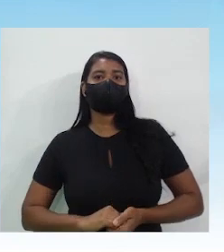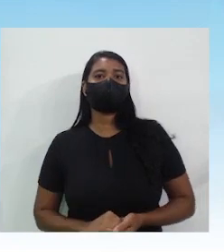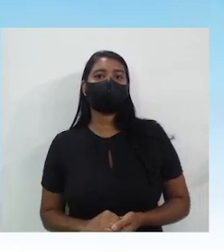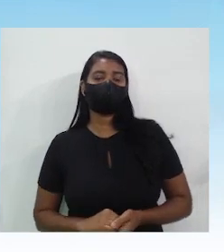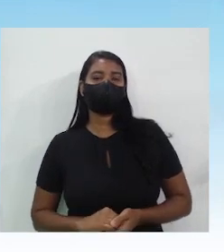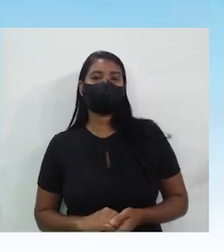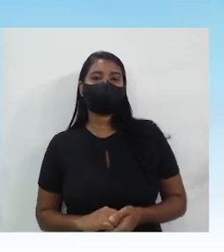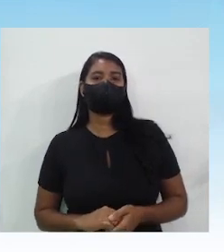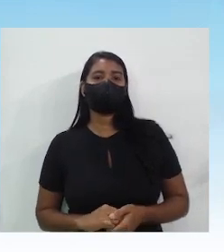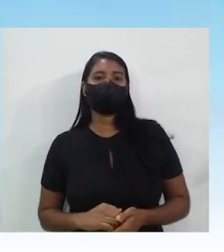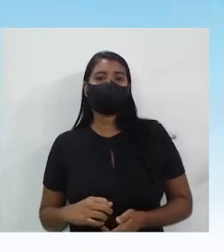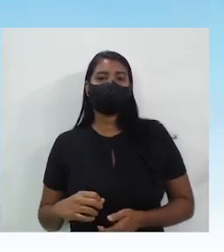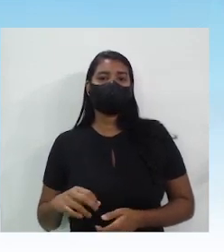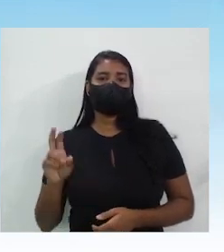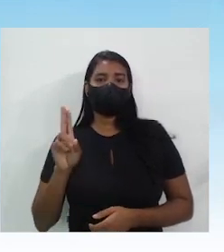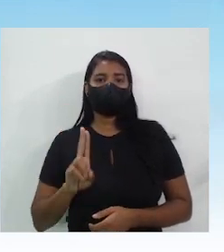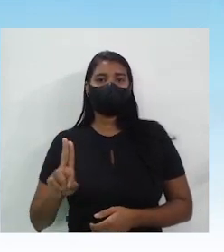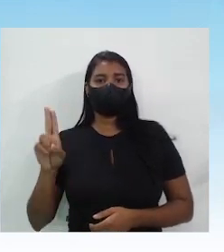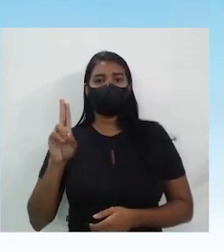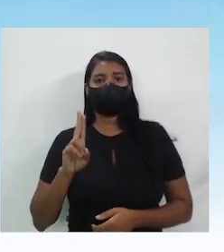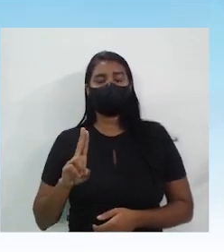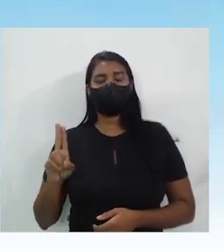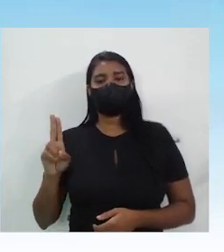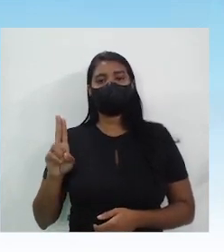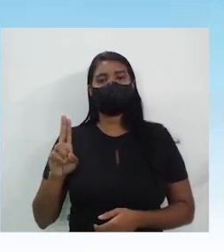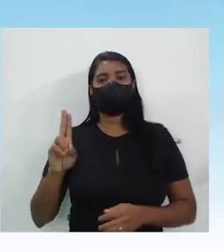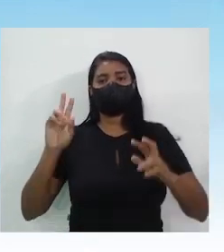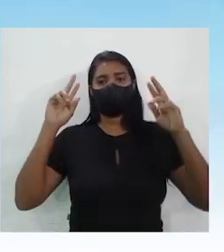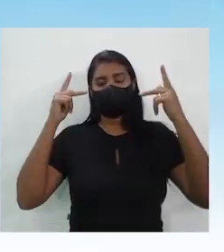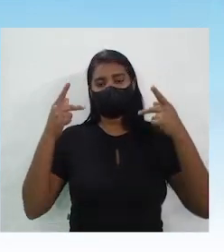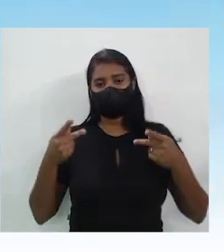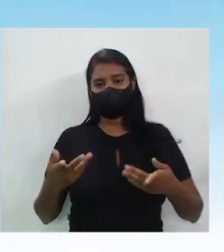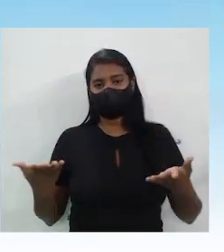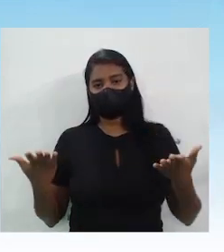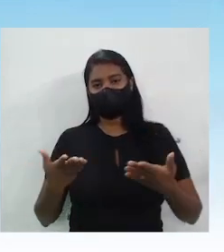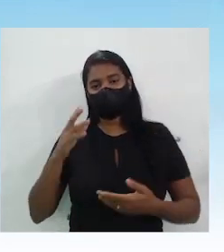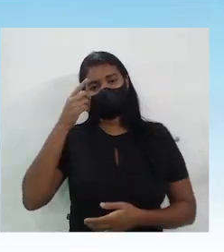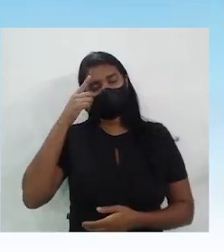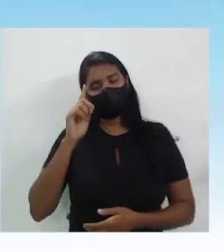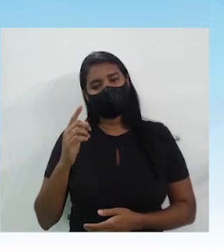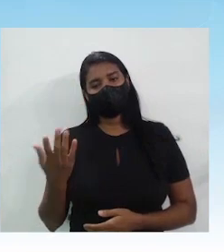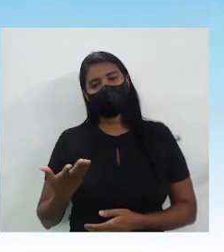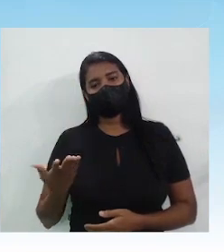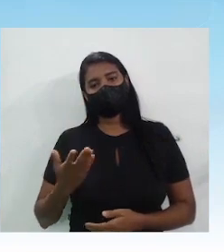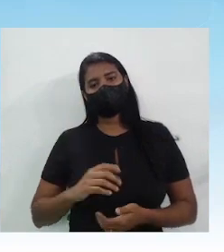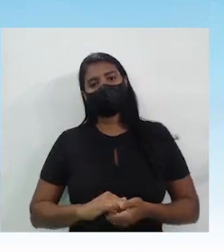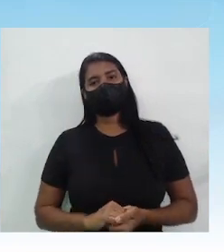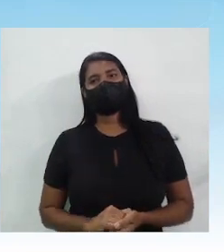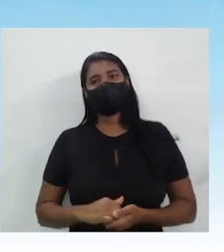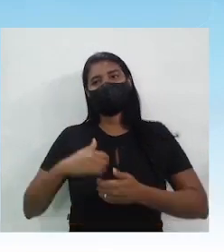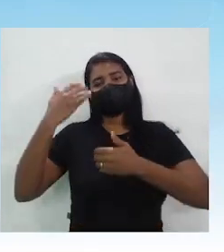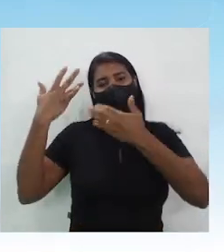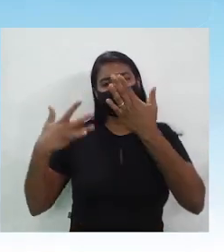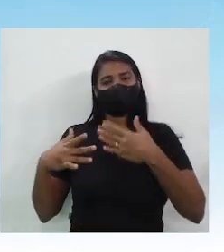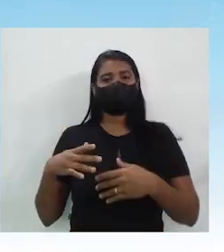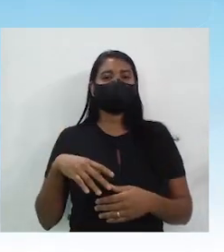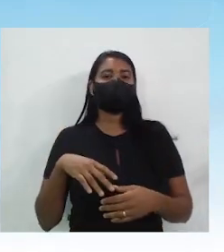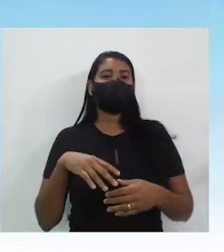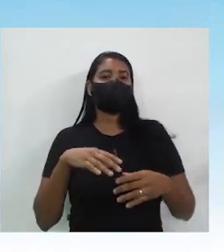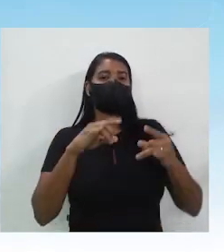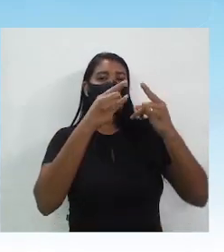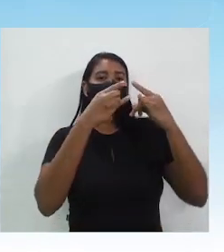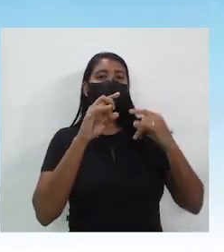isso ela é a mais utilizada pela humanidade nos dias de hoje. Agora eu vou falar sobre a